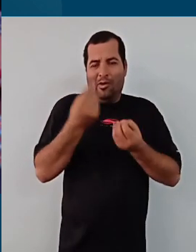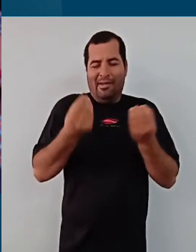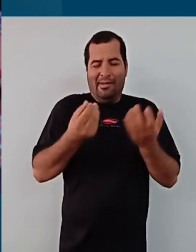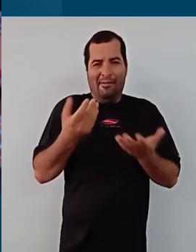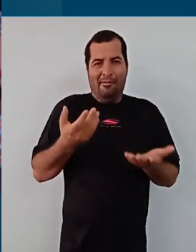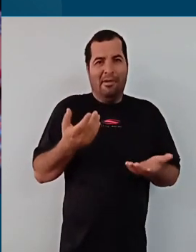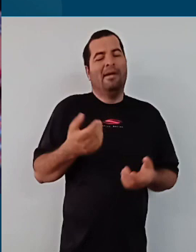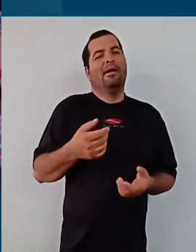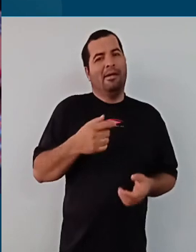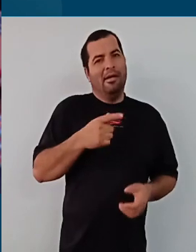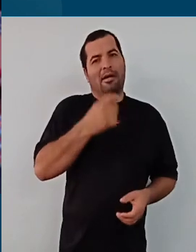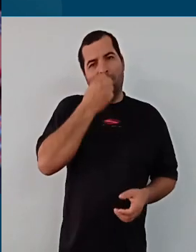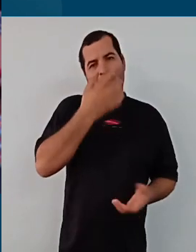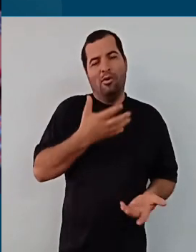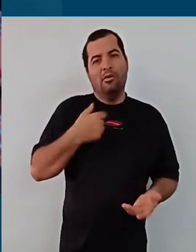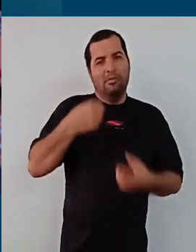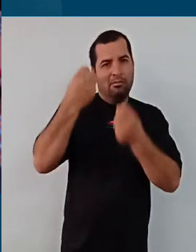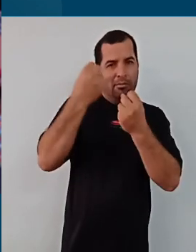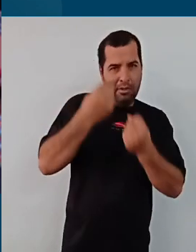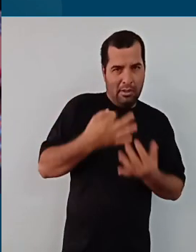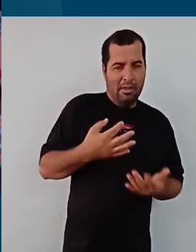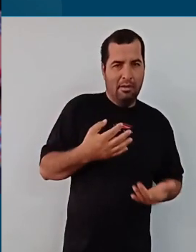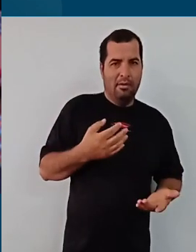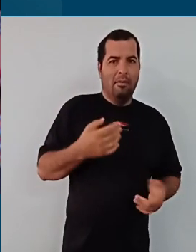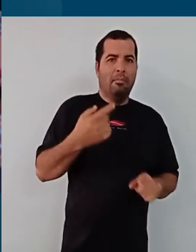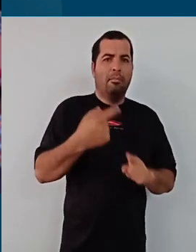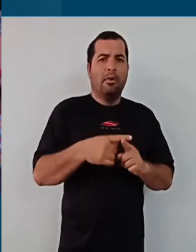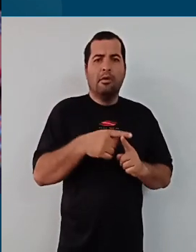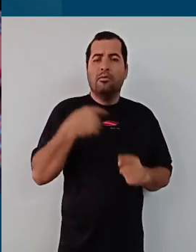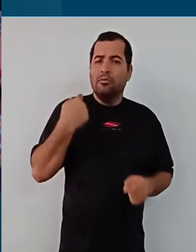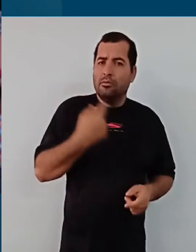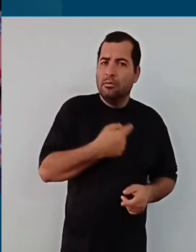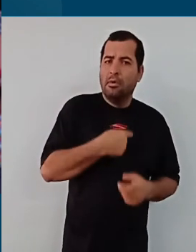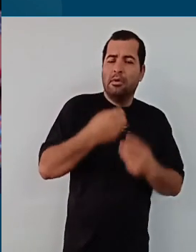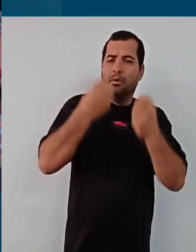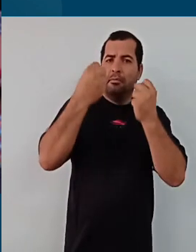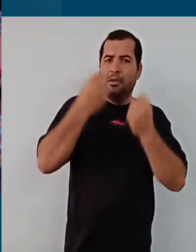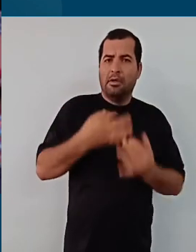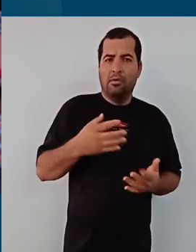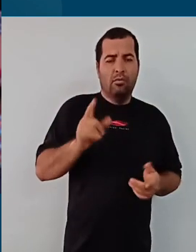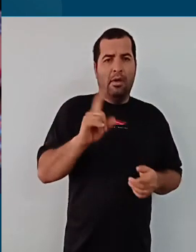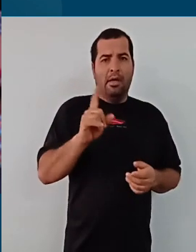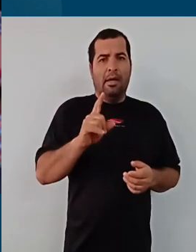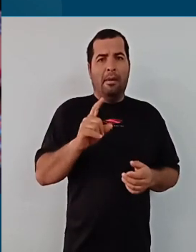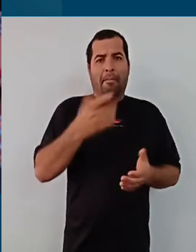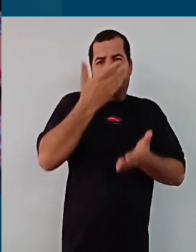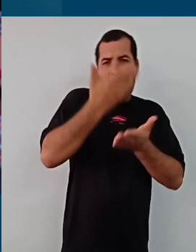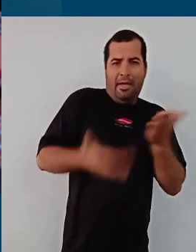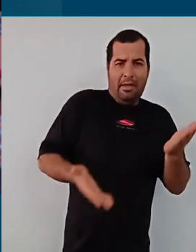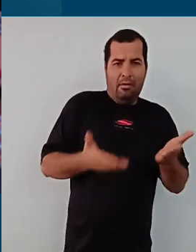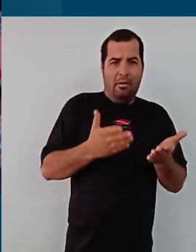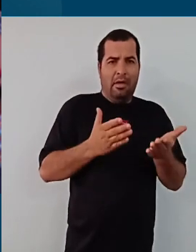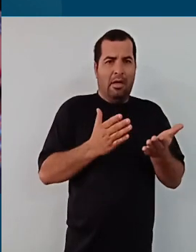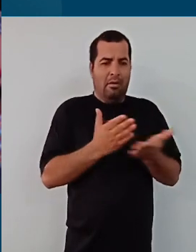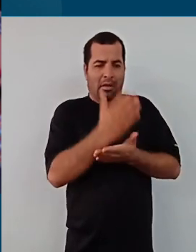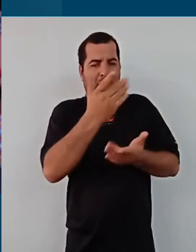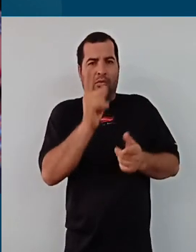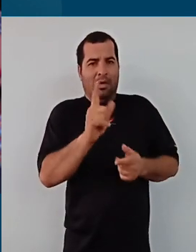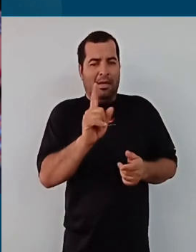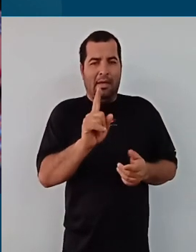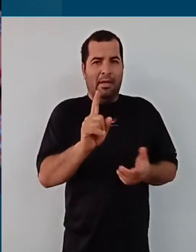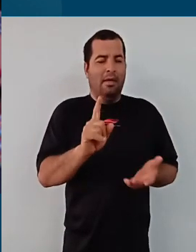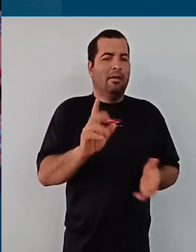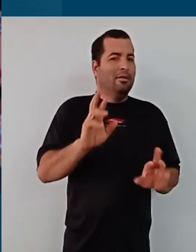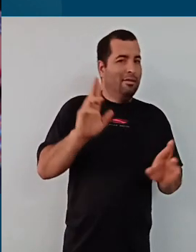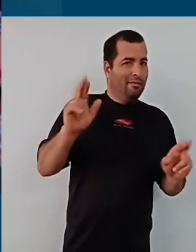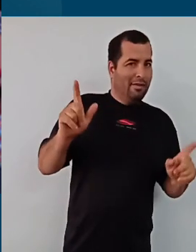que valeria um pouco falar disso, né? Que a gente não está falando de reprovação de aluno aqui, a gente está falando de uma outra